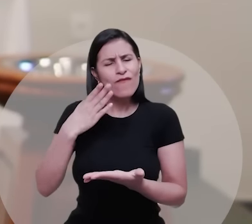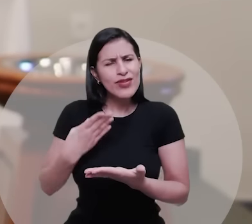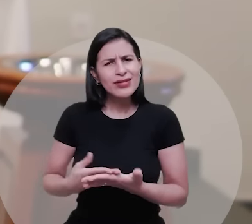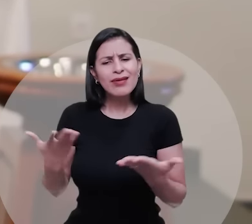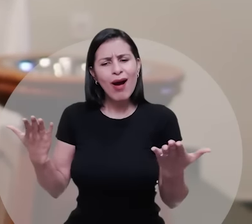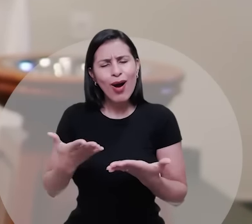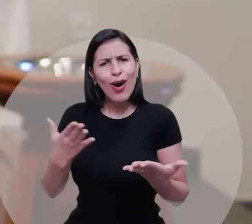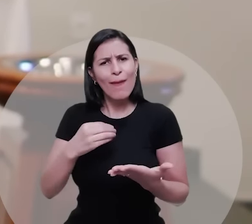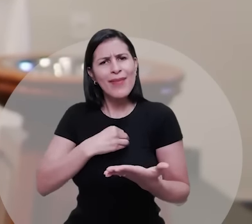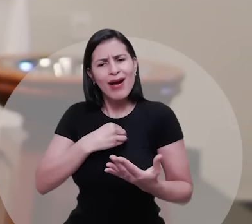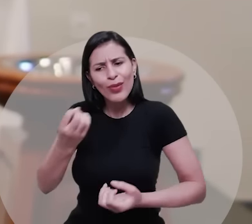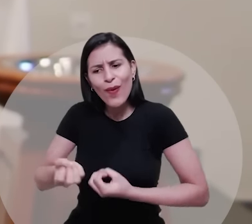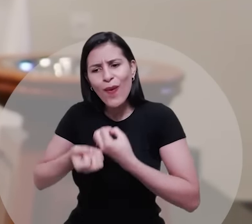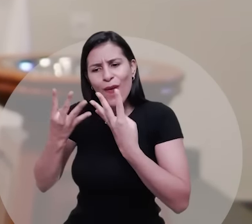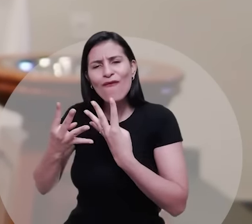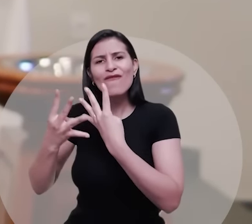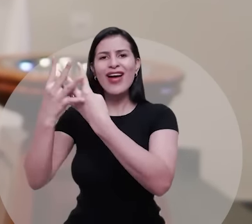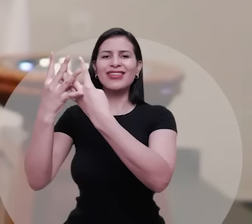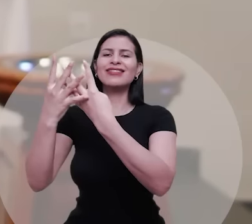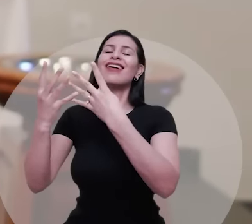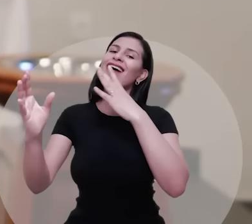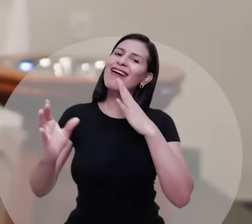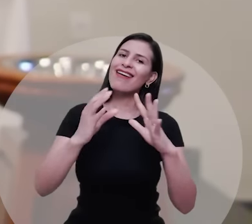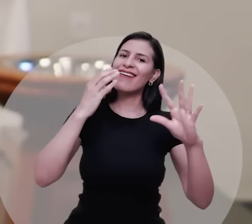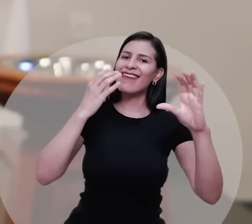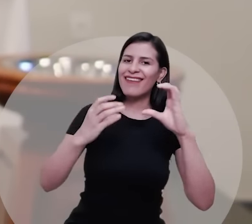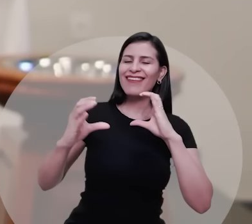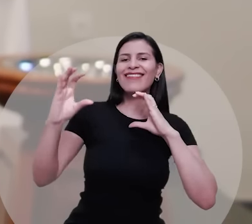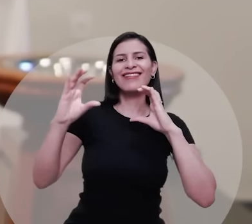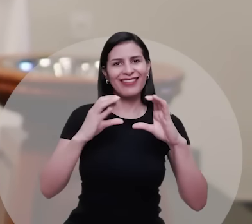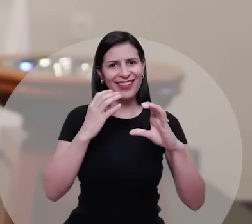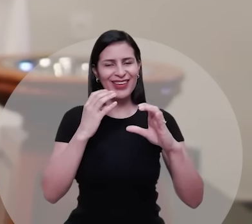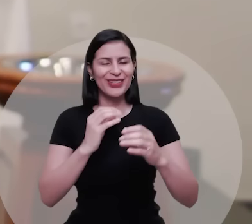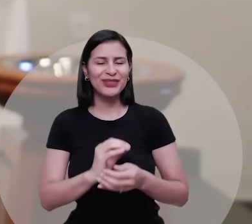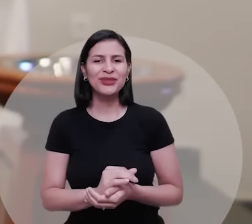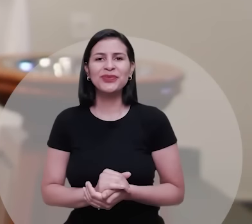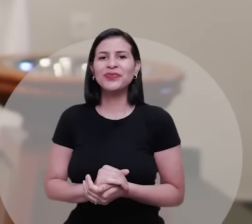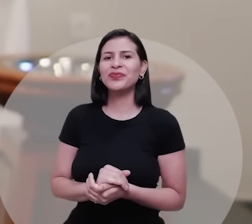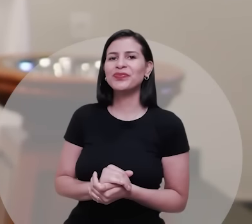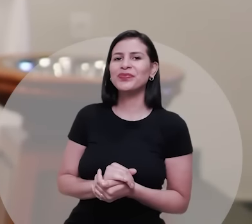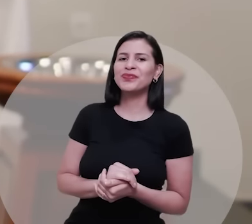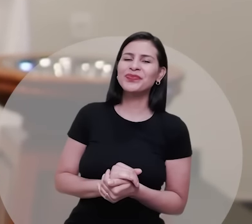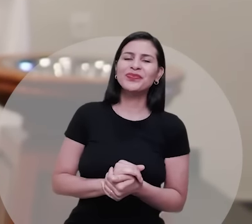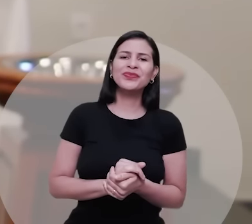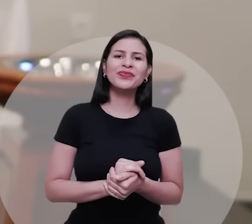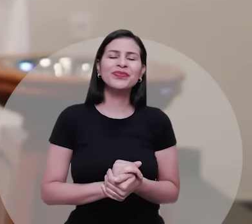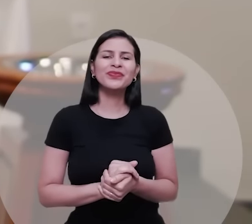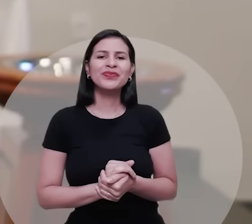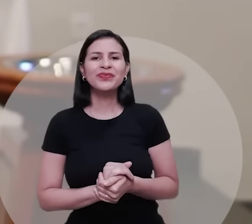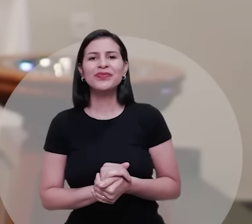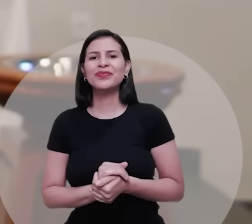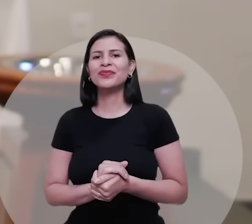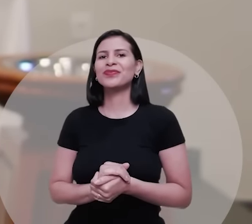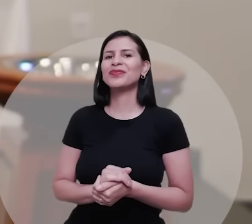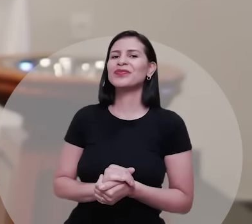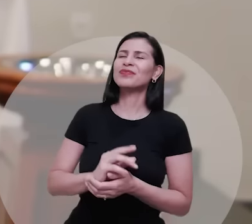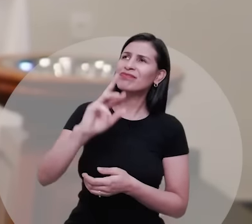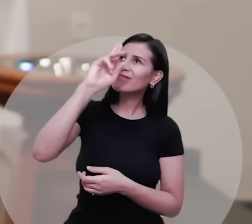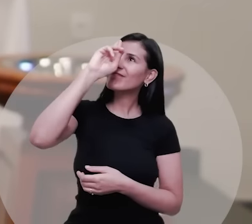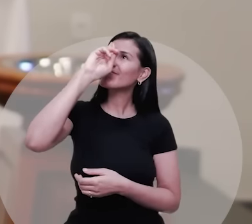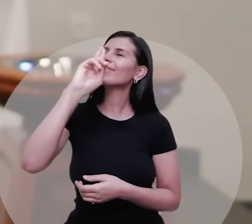Eu disse: Confessarei ao Senhor as minhas transgressões e tu perdoaste a iniquidade do meu